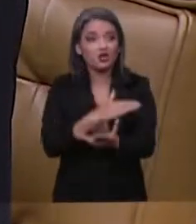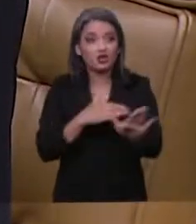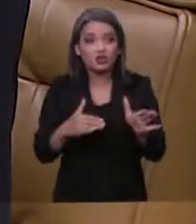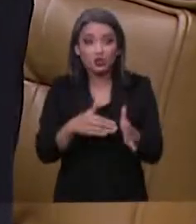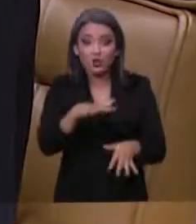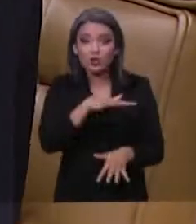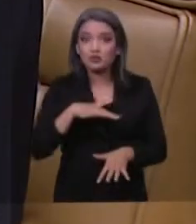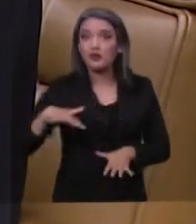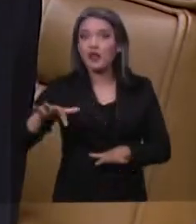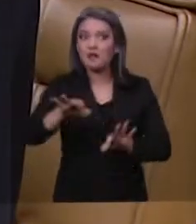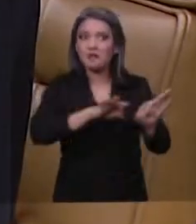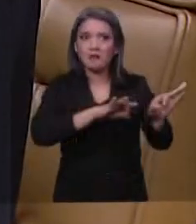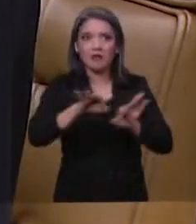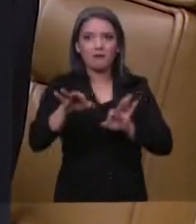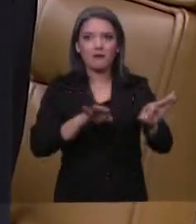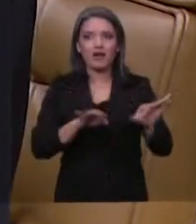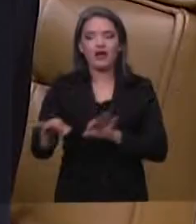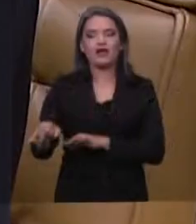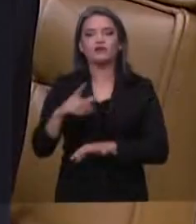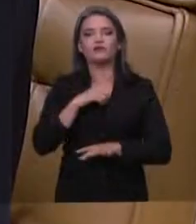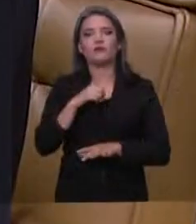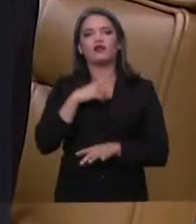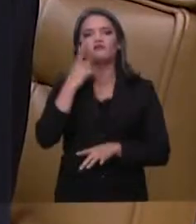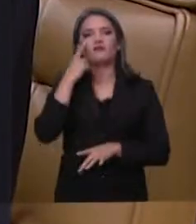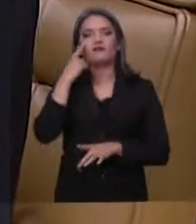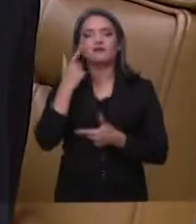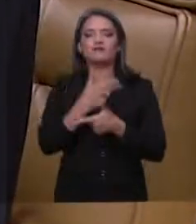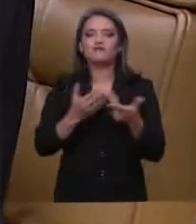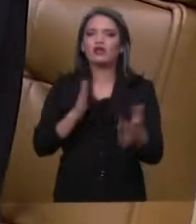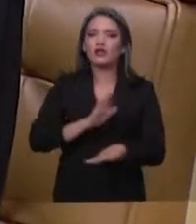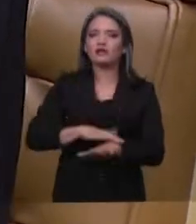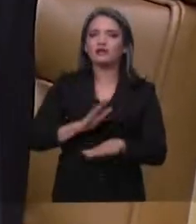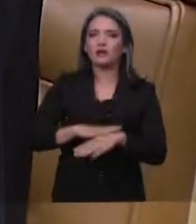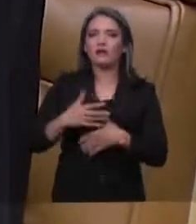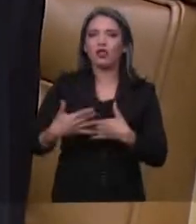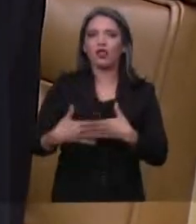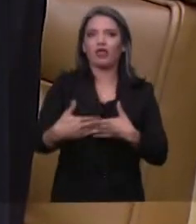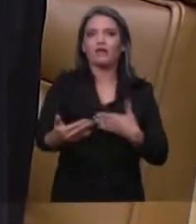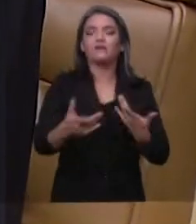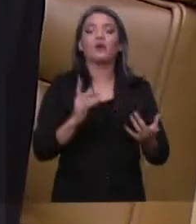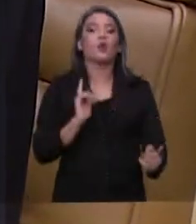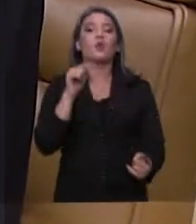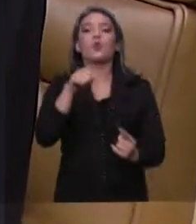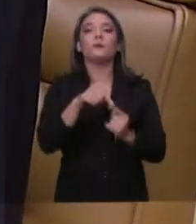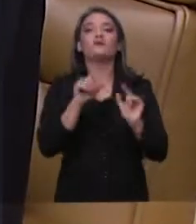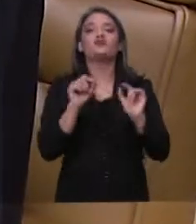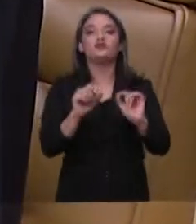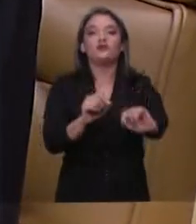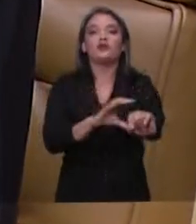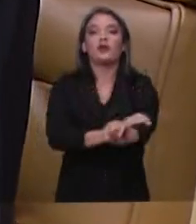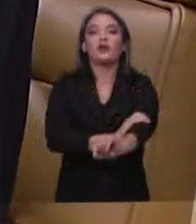uma orquestração estável e duradoura, voltada especialmente ao impedimento do exercício dos